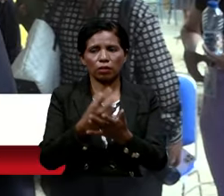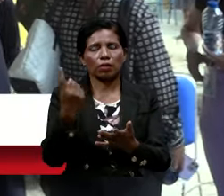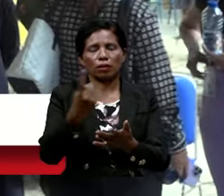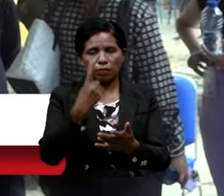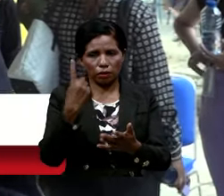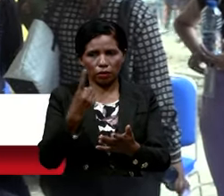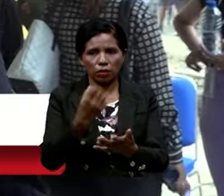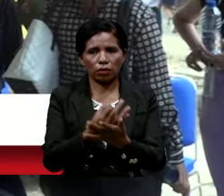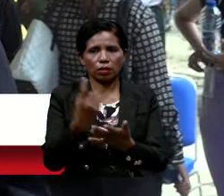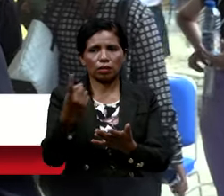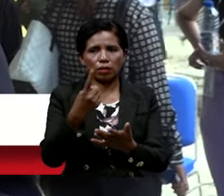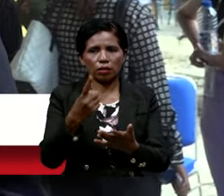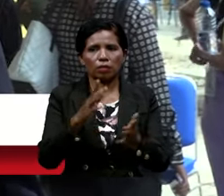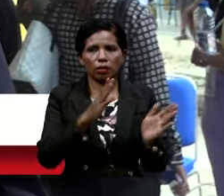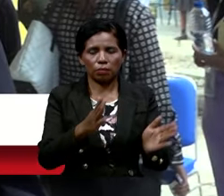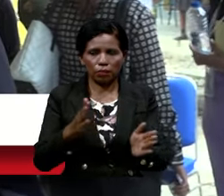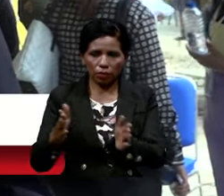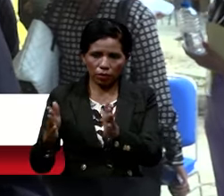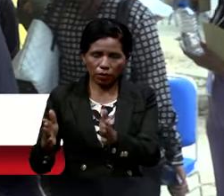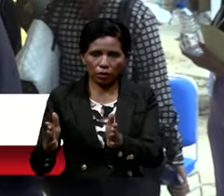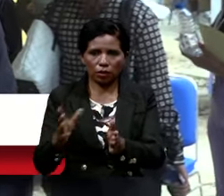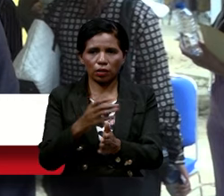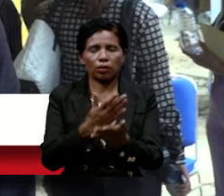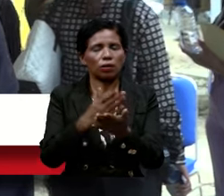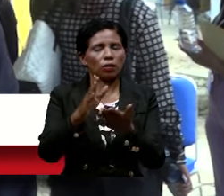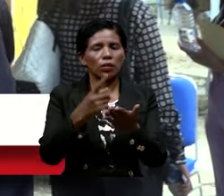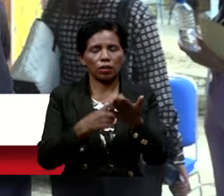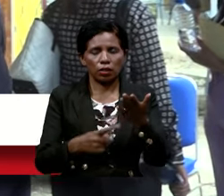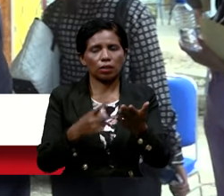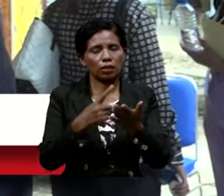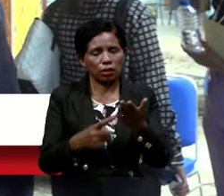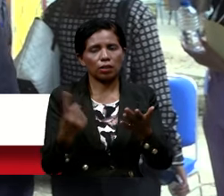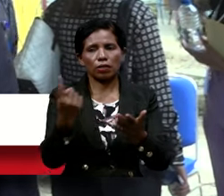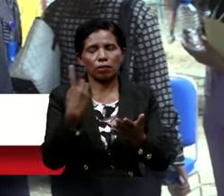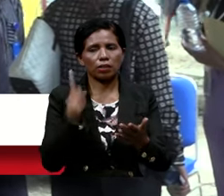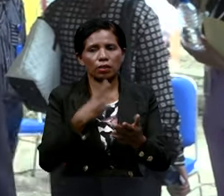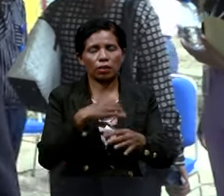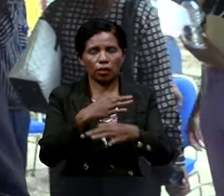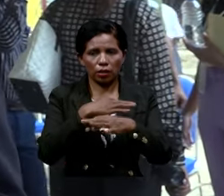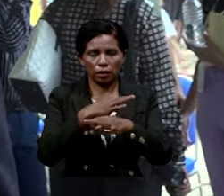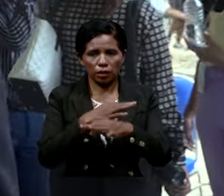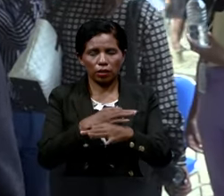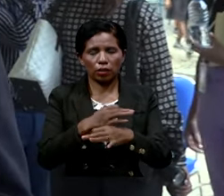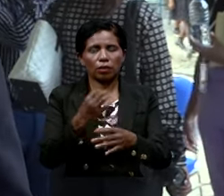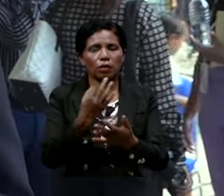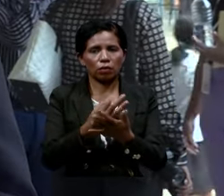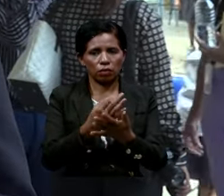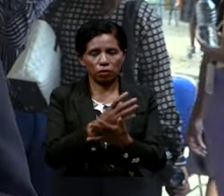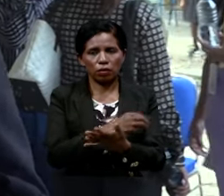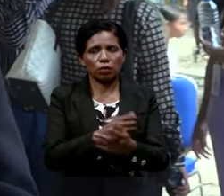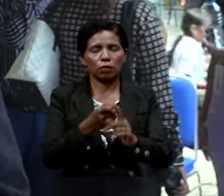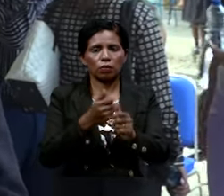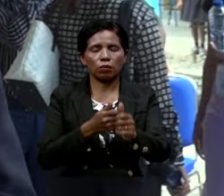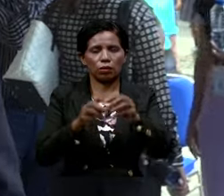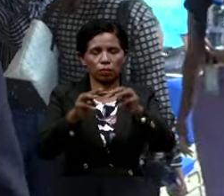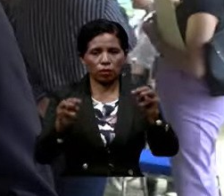mantém nafatin, ninha processo, ninha atusosa saída nafatin, só que ita hadia det man ninha menu baseia ba município sira